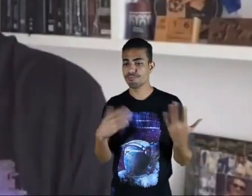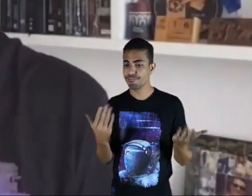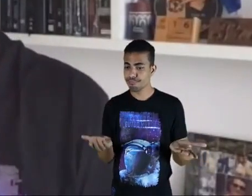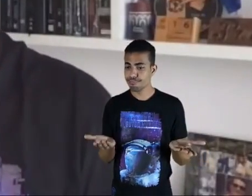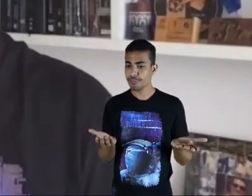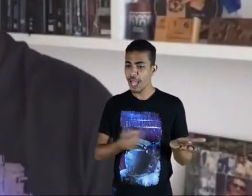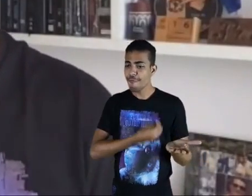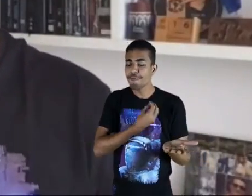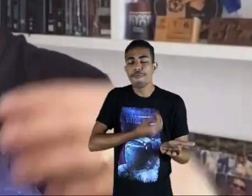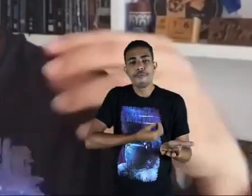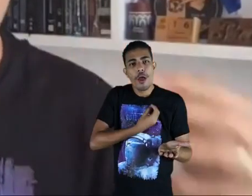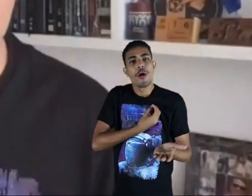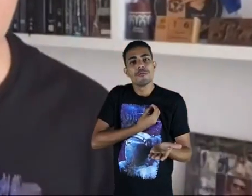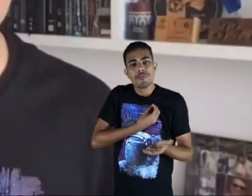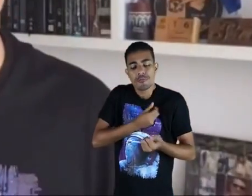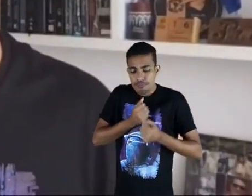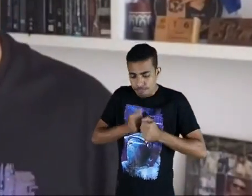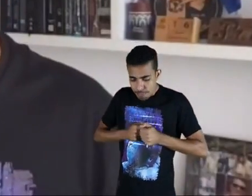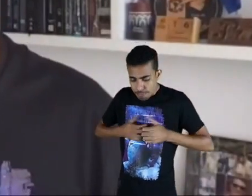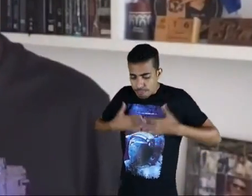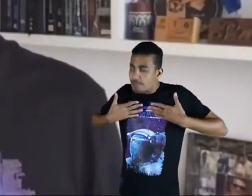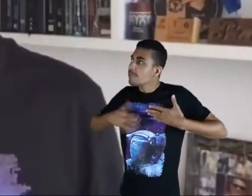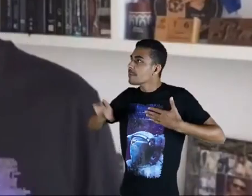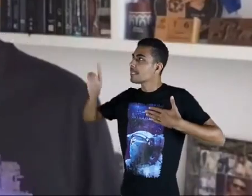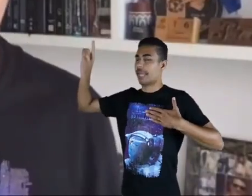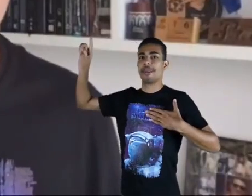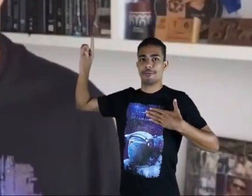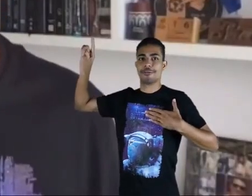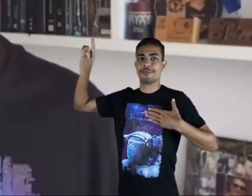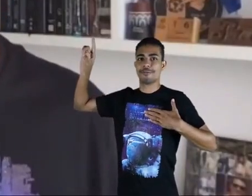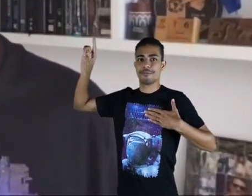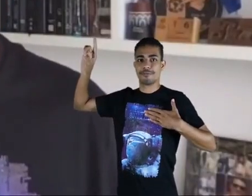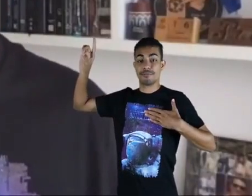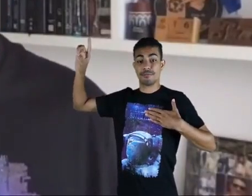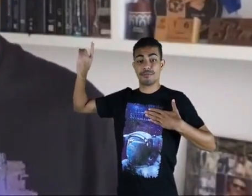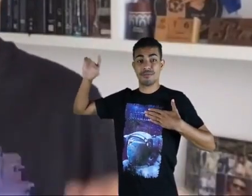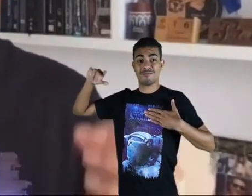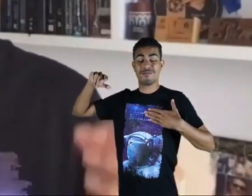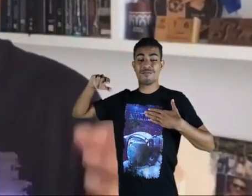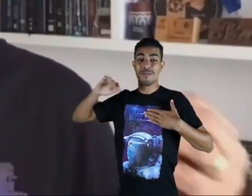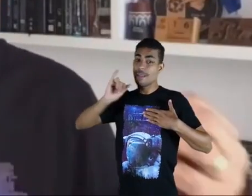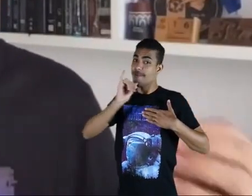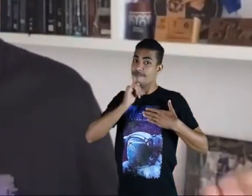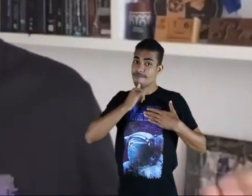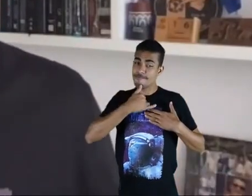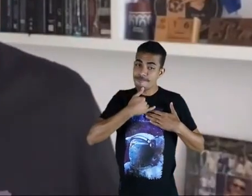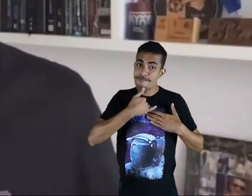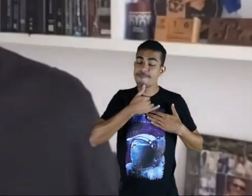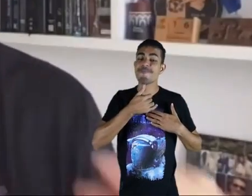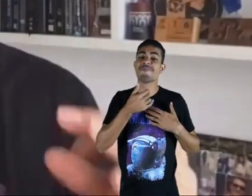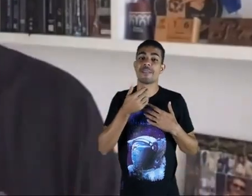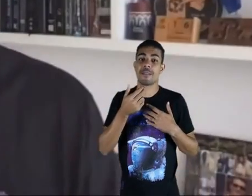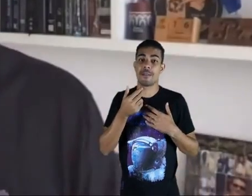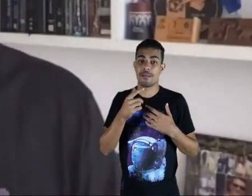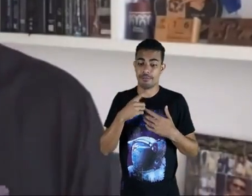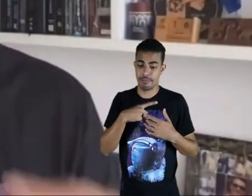agradar a Deus. Viver para agradar a Deus tem um preço, e não é preço